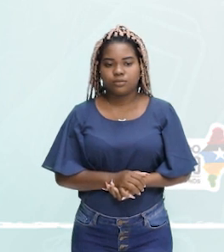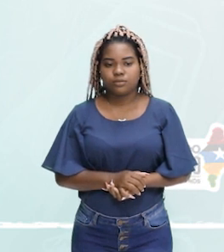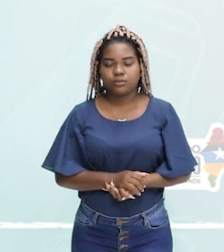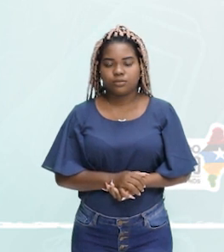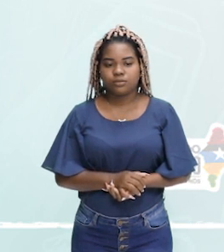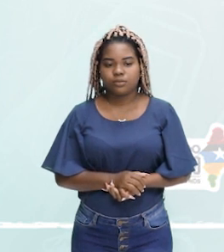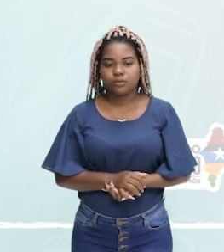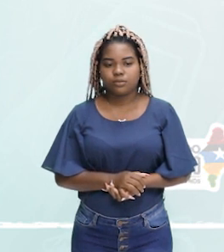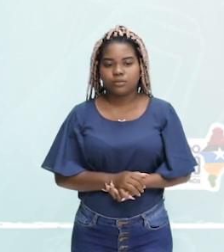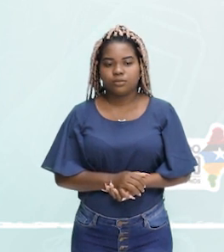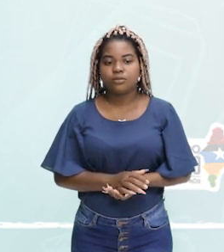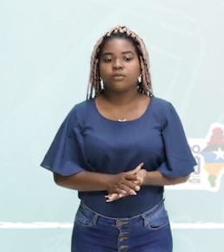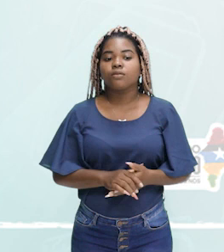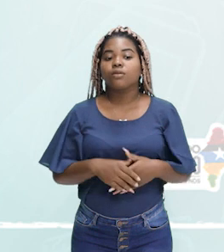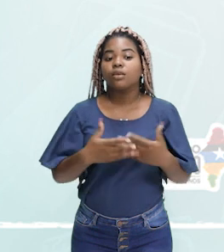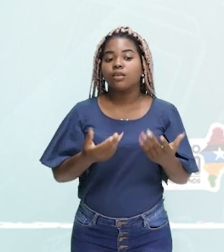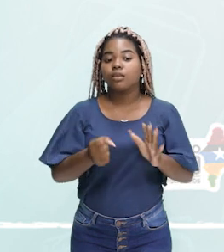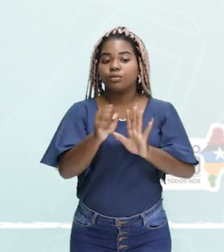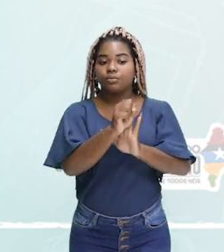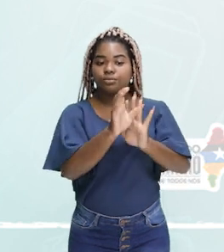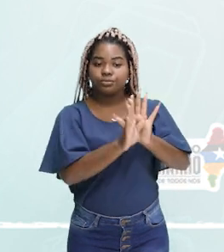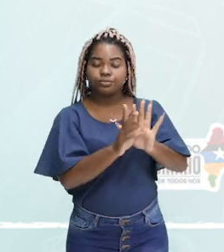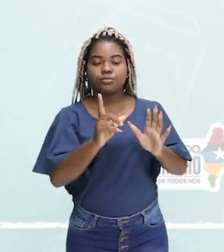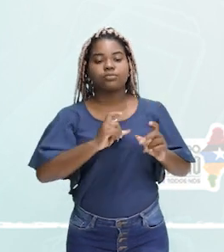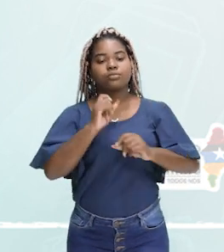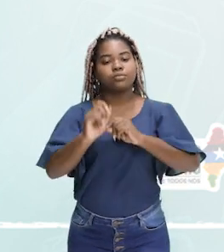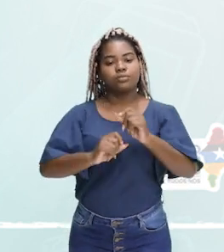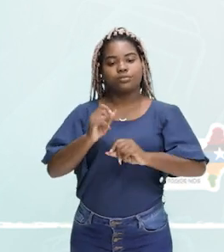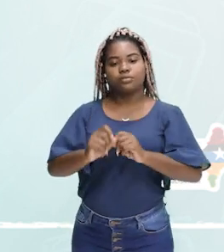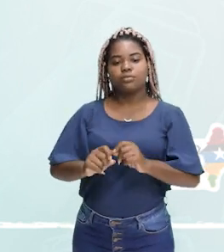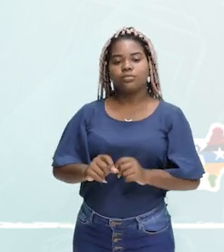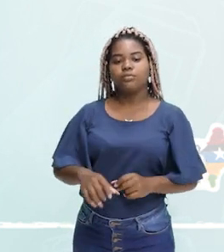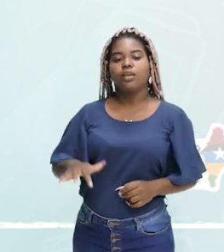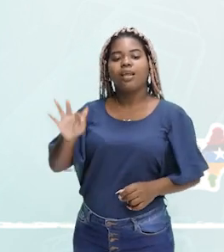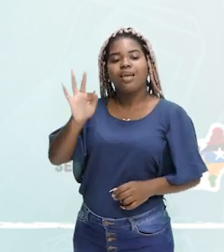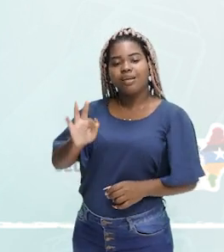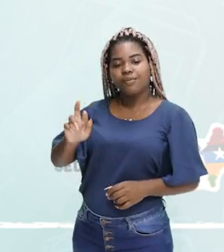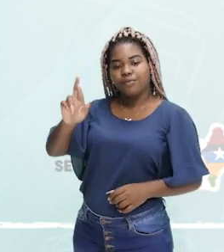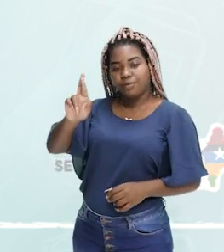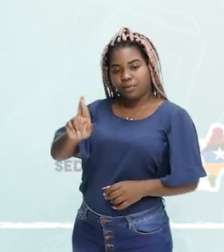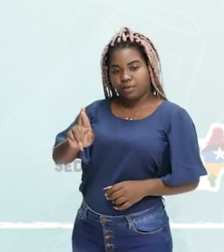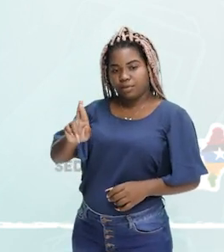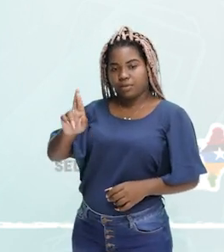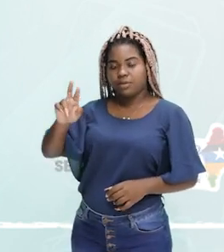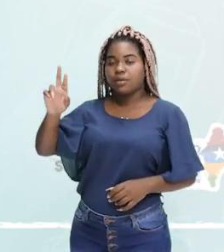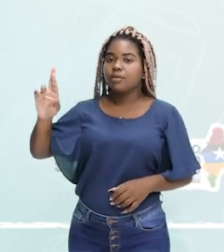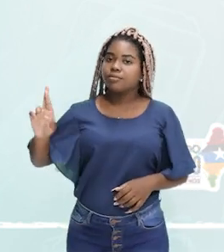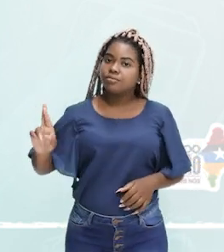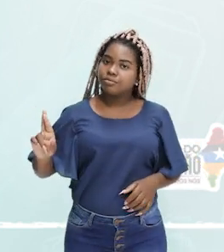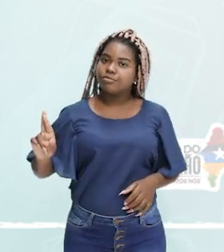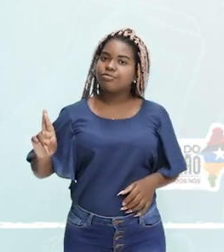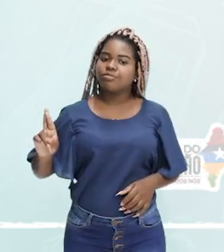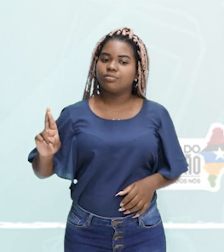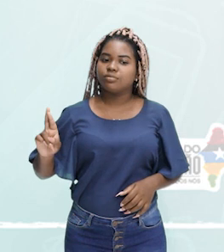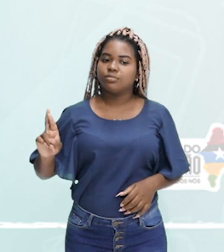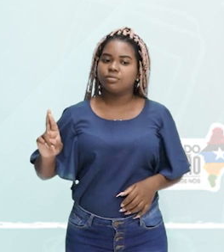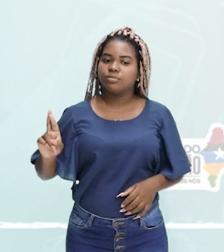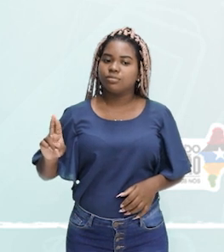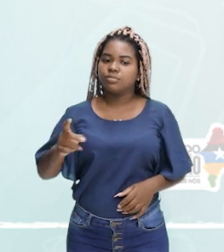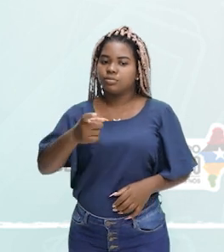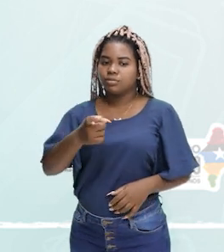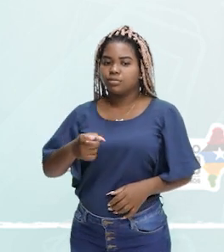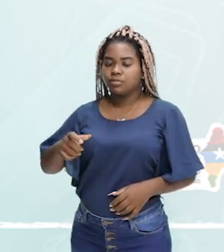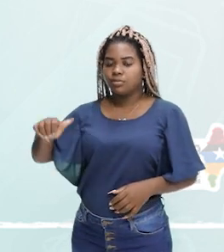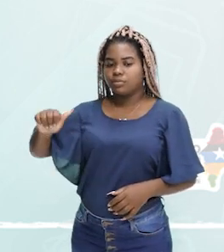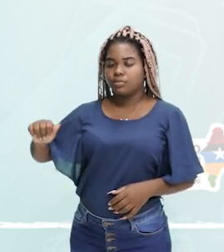elevado a x. Então, em símbolos, como é que isso fica? F de R em R, fazendo com